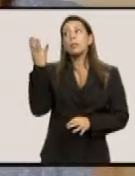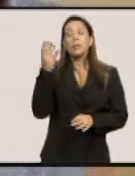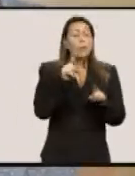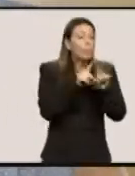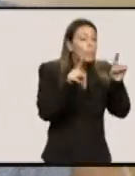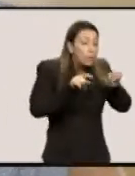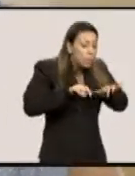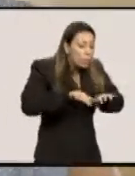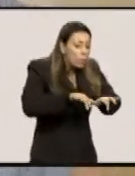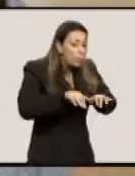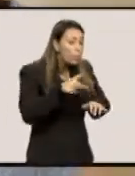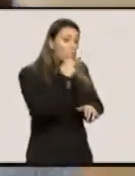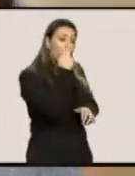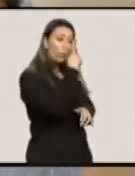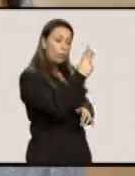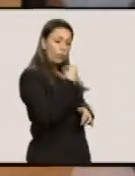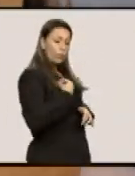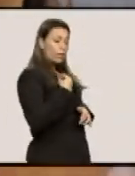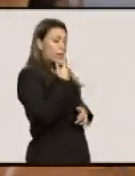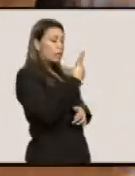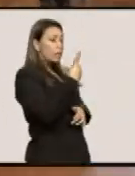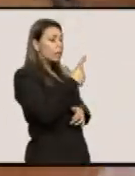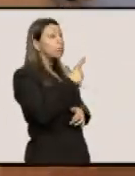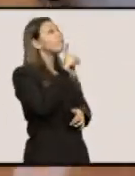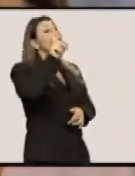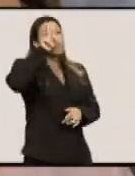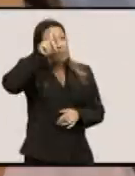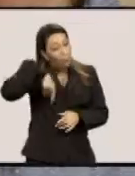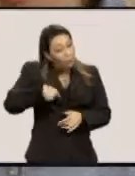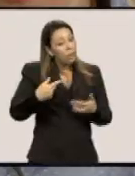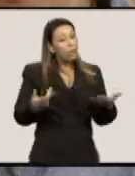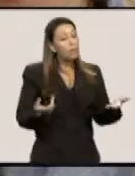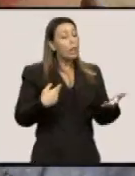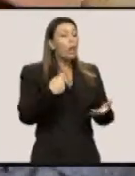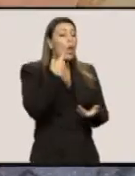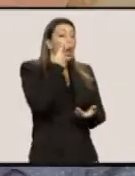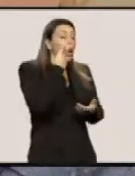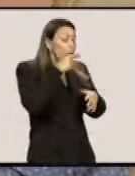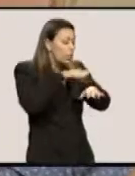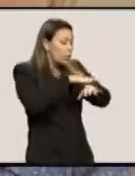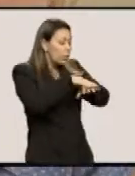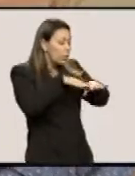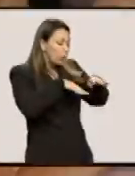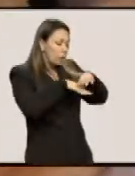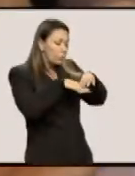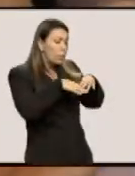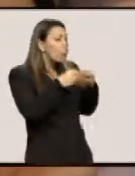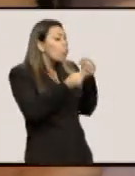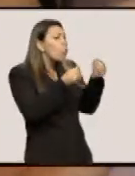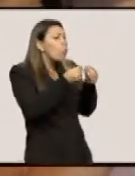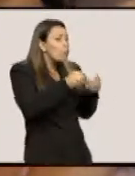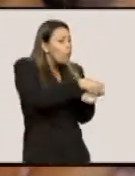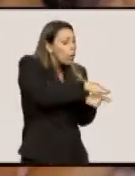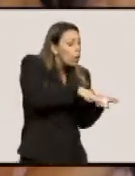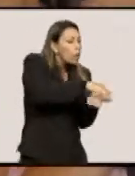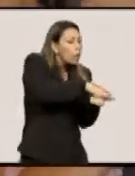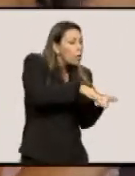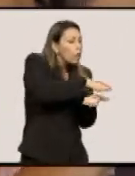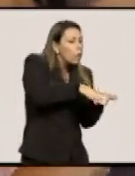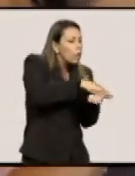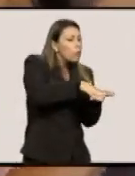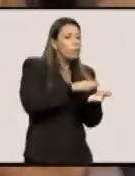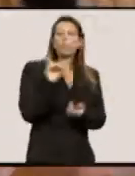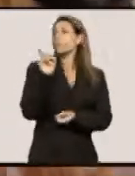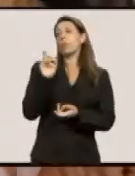nada. Mas o piano é a vida dessa mulher. Exatamente. E olha... Olha essas mãozinhas. O senhor não vai querer que ela fique aí